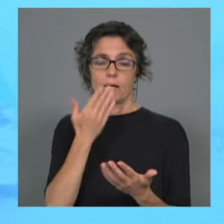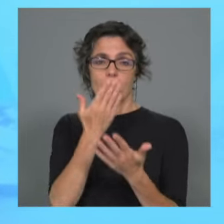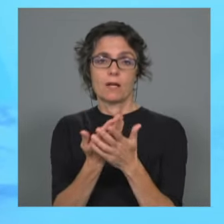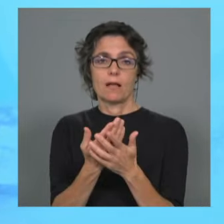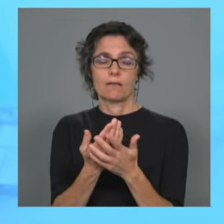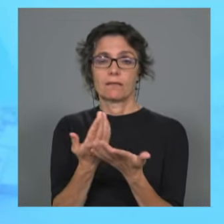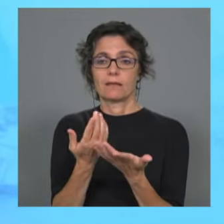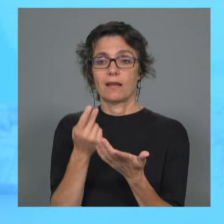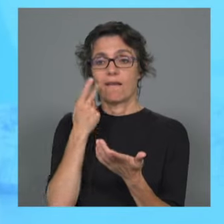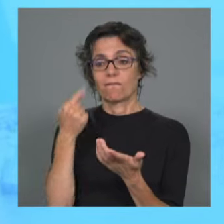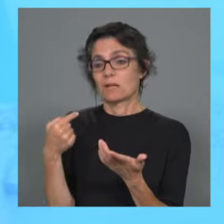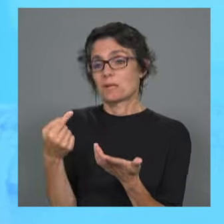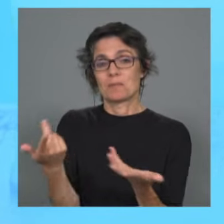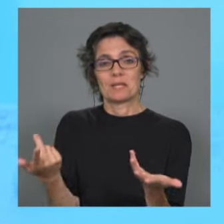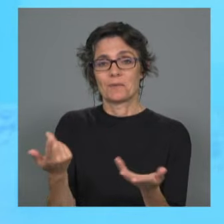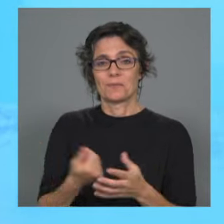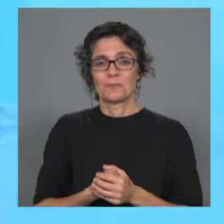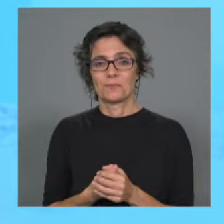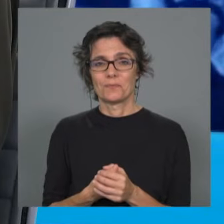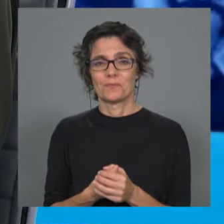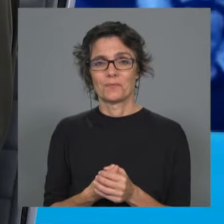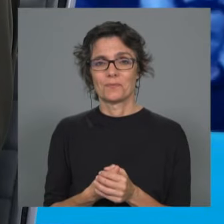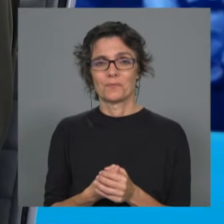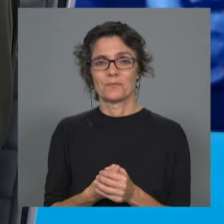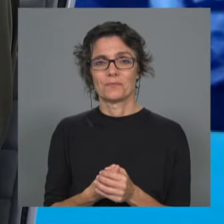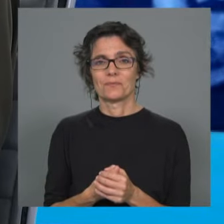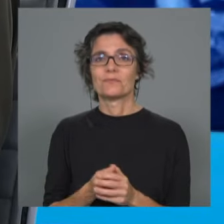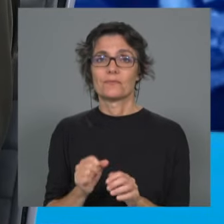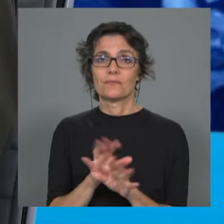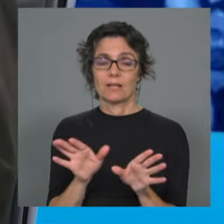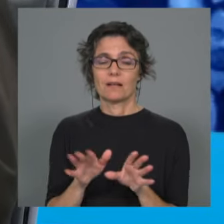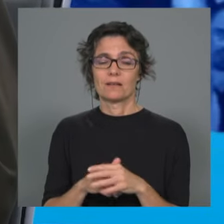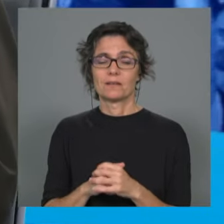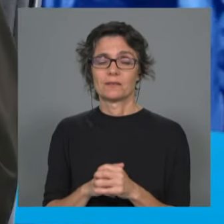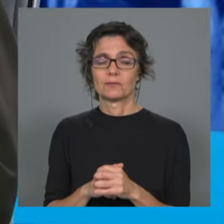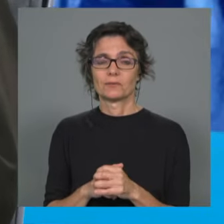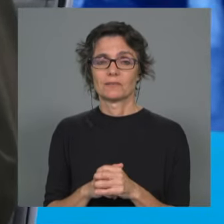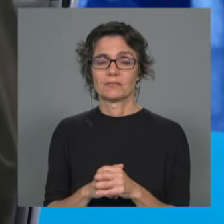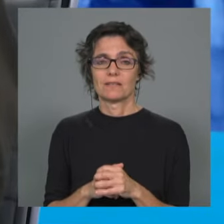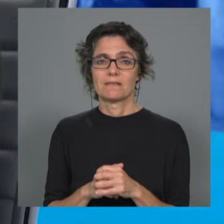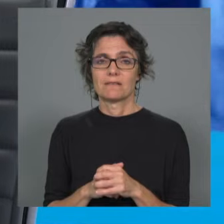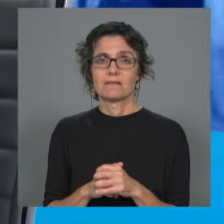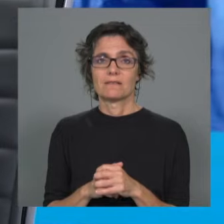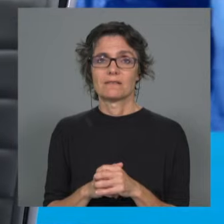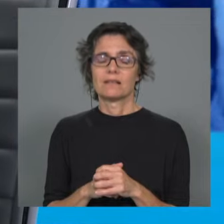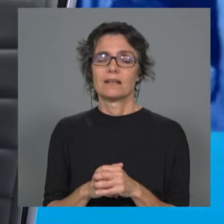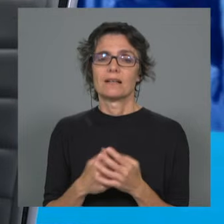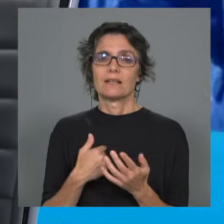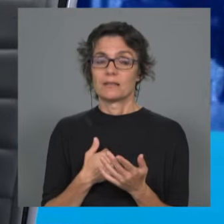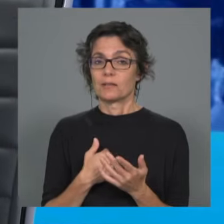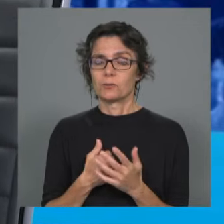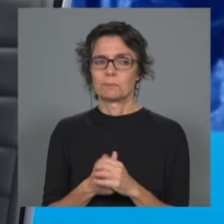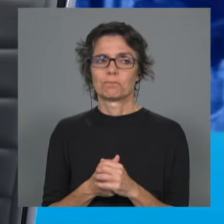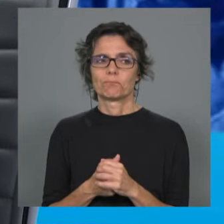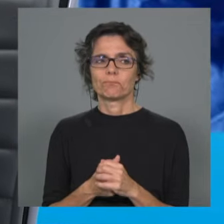é aí que se constrói também, não é? Sim, senhor. Eu gosto de pensar que